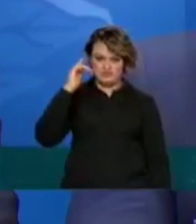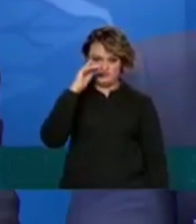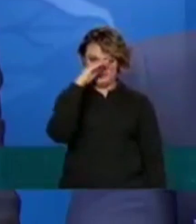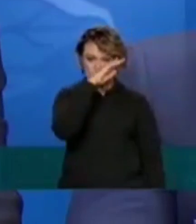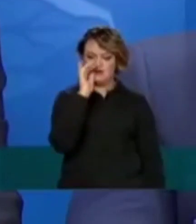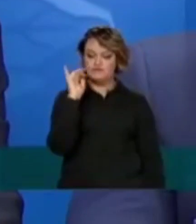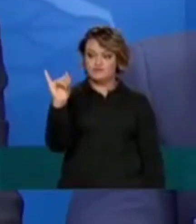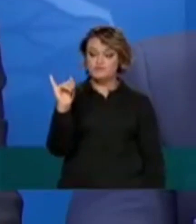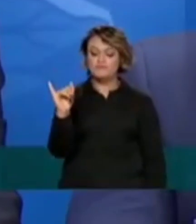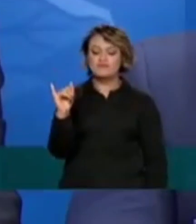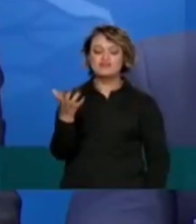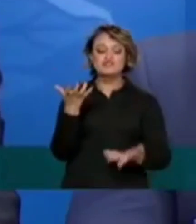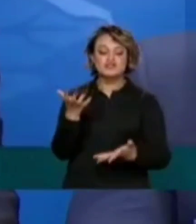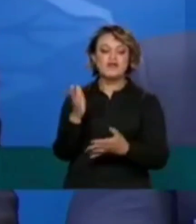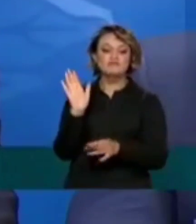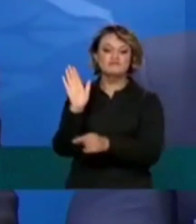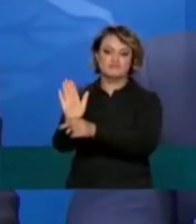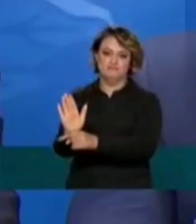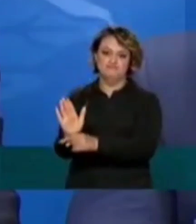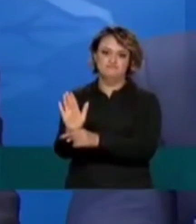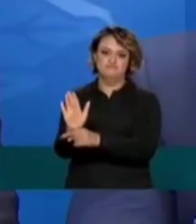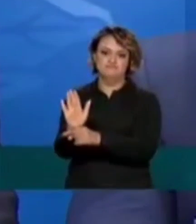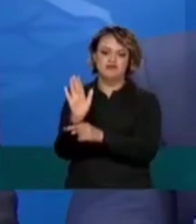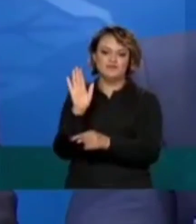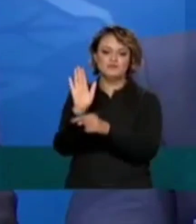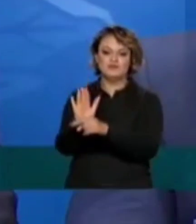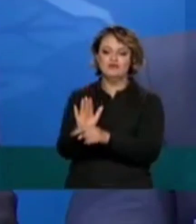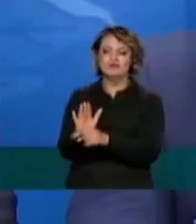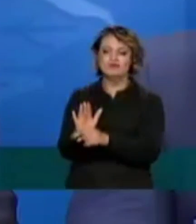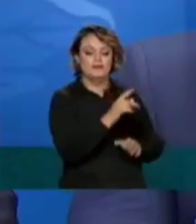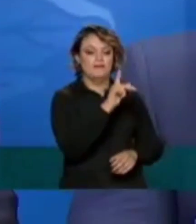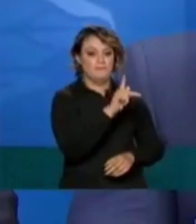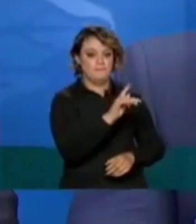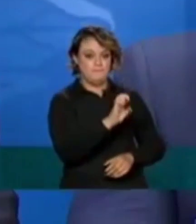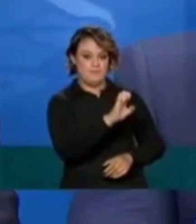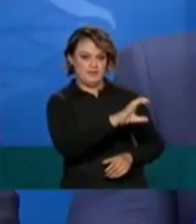a compensar, a ressarcir os estados,